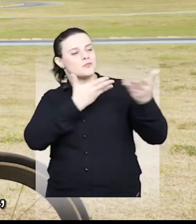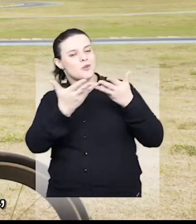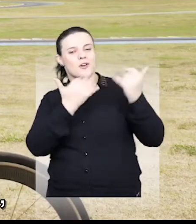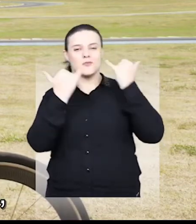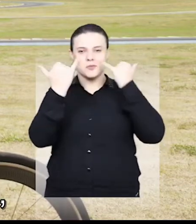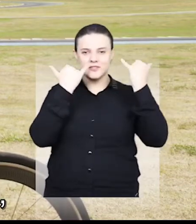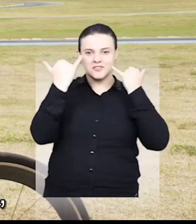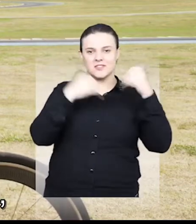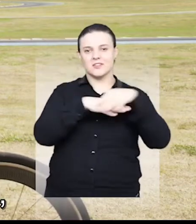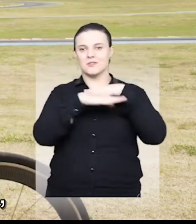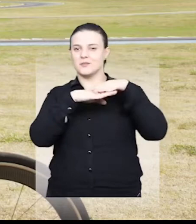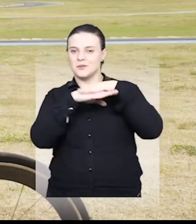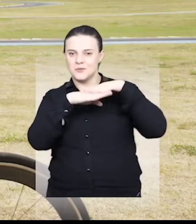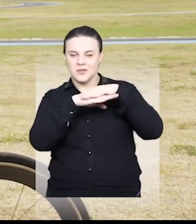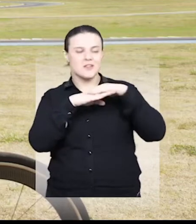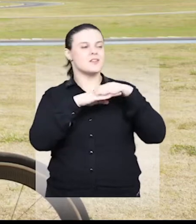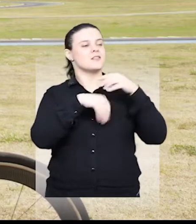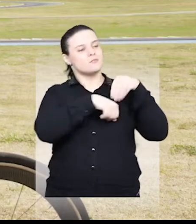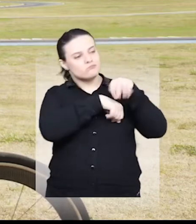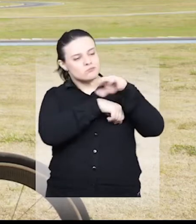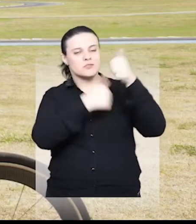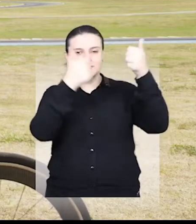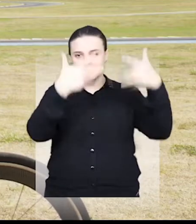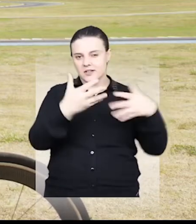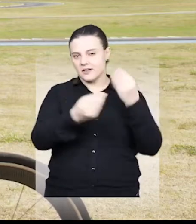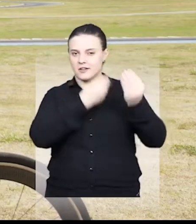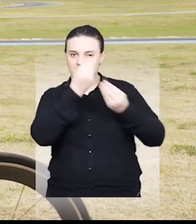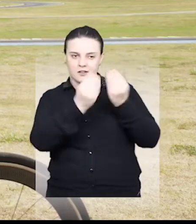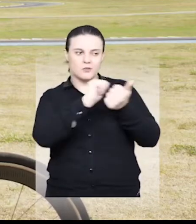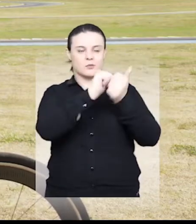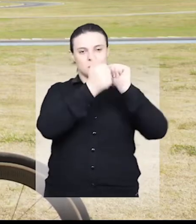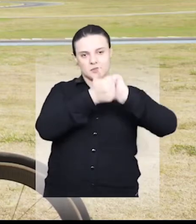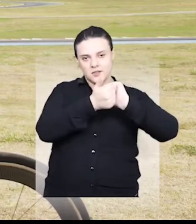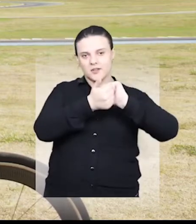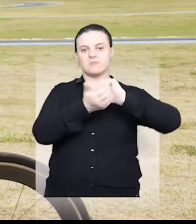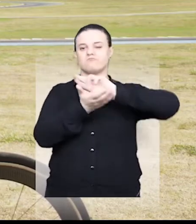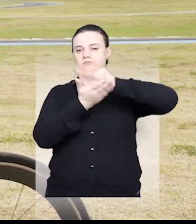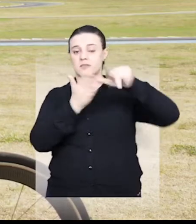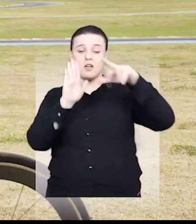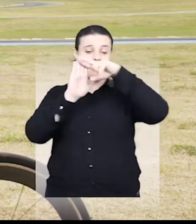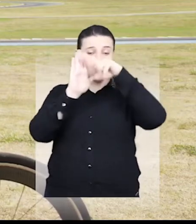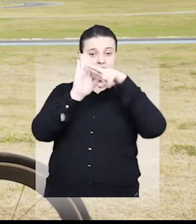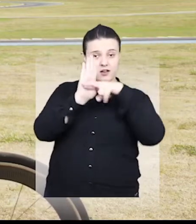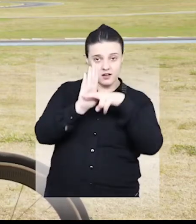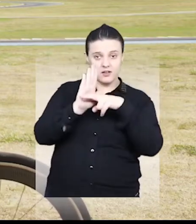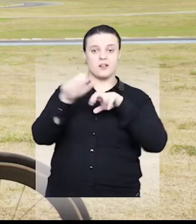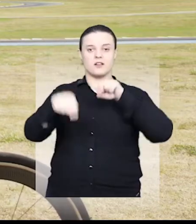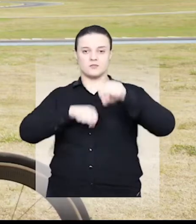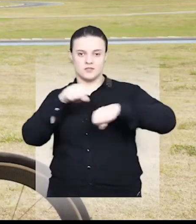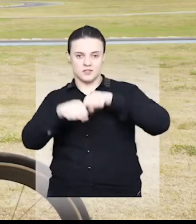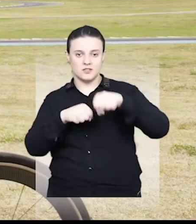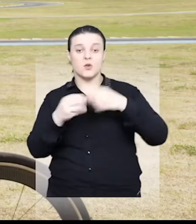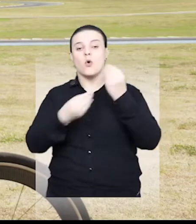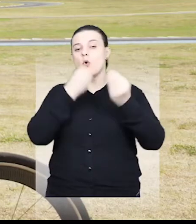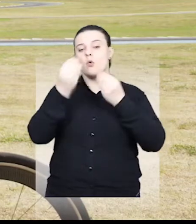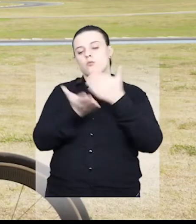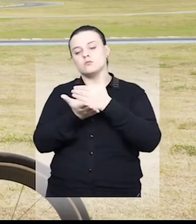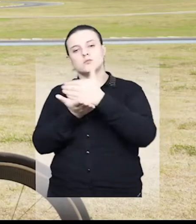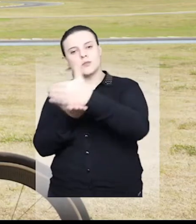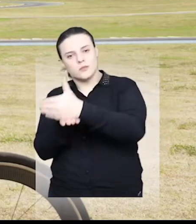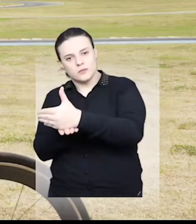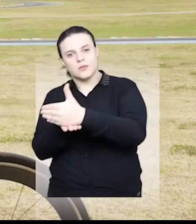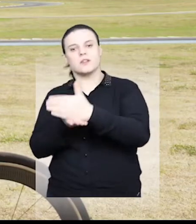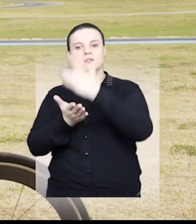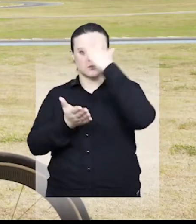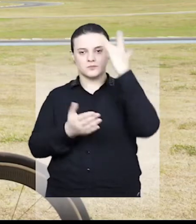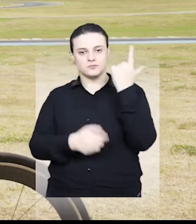troca de informações, de eu estar comentando como que ele vai fazer uma adaptação, como são as regras, como que é a porta de